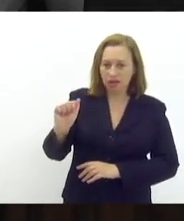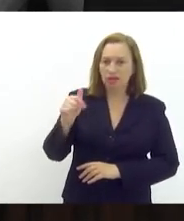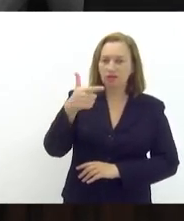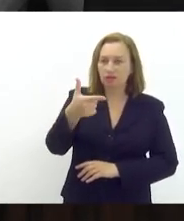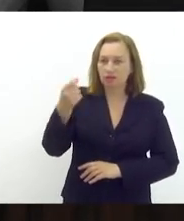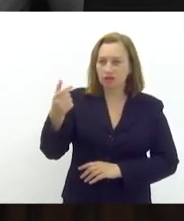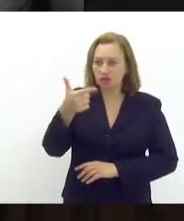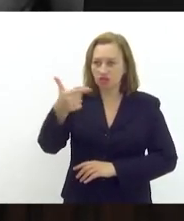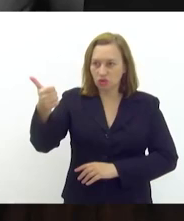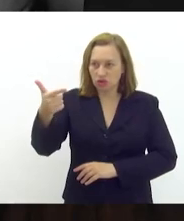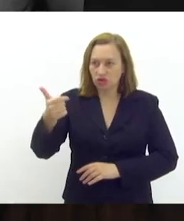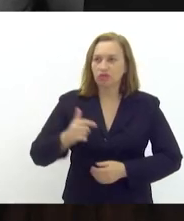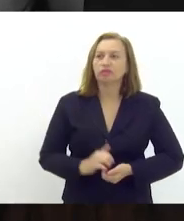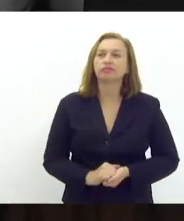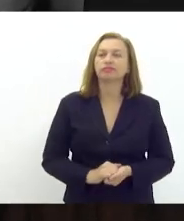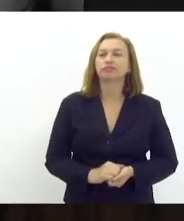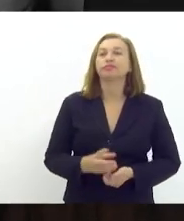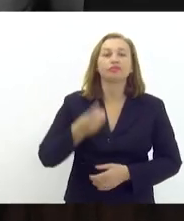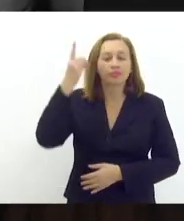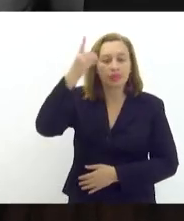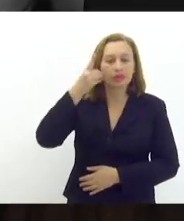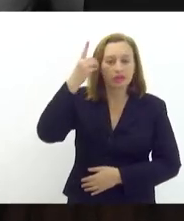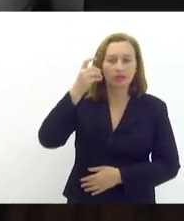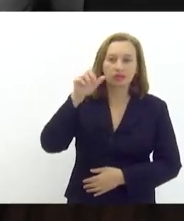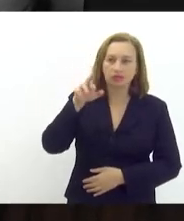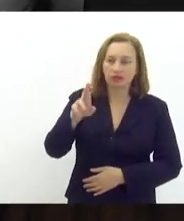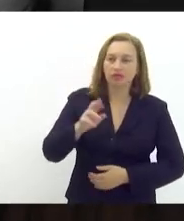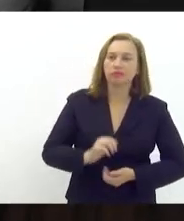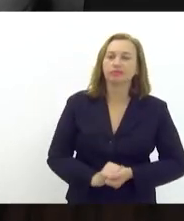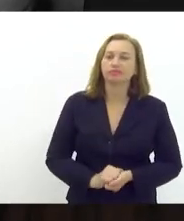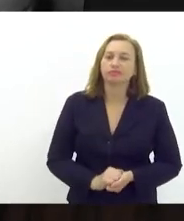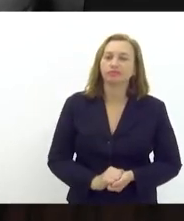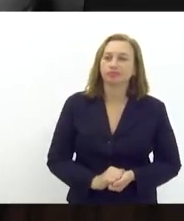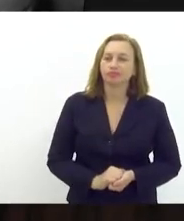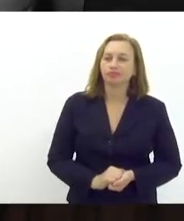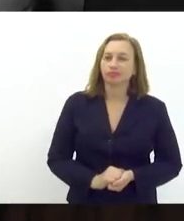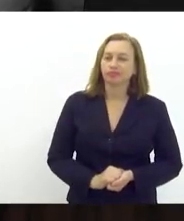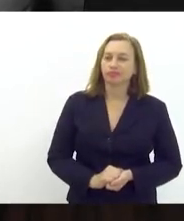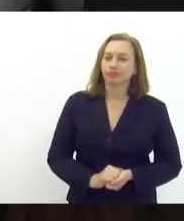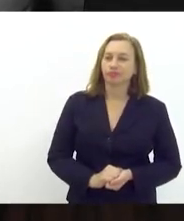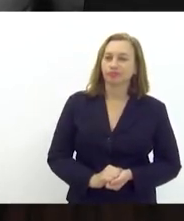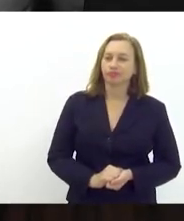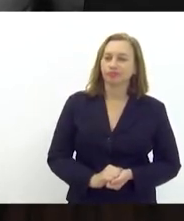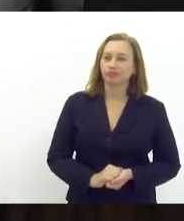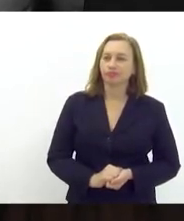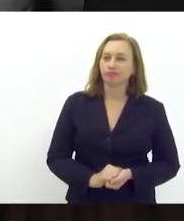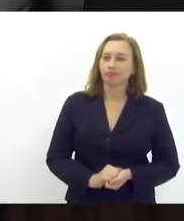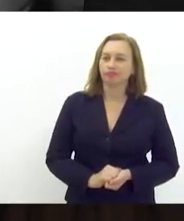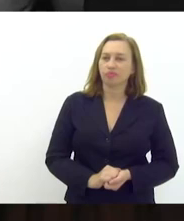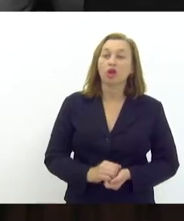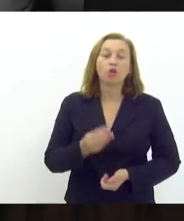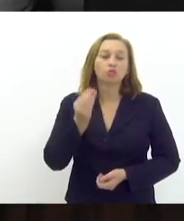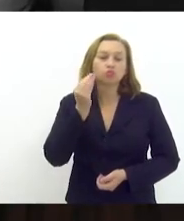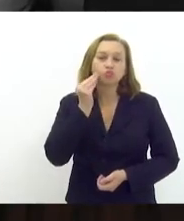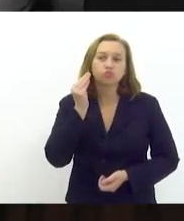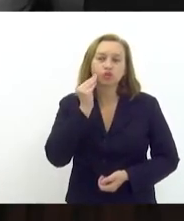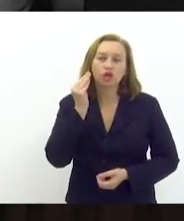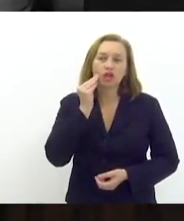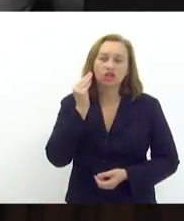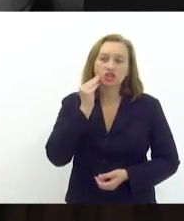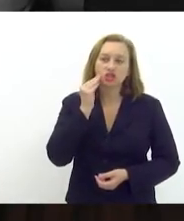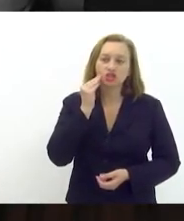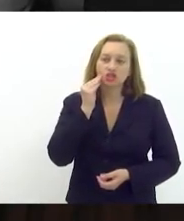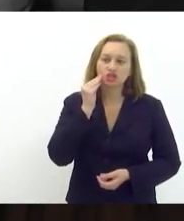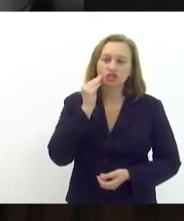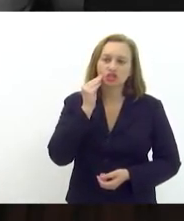de 2022 de autoria do deputado Rosemberg Reis que dispõe sobre a realização do teste de provocação oral para